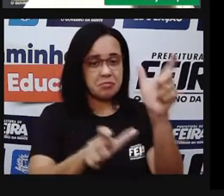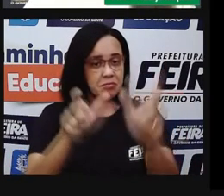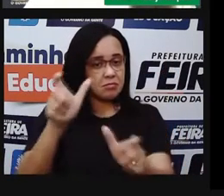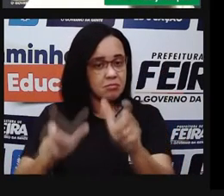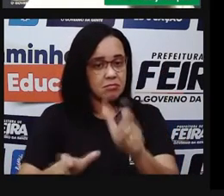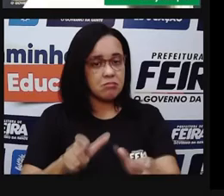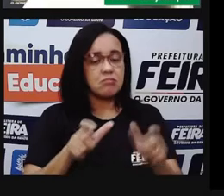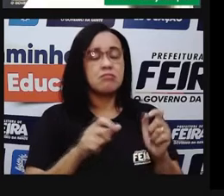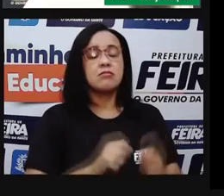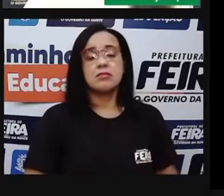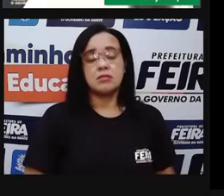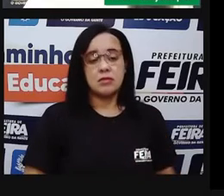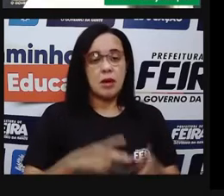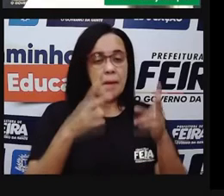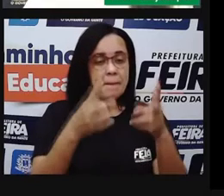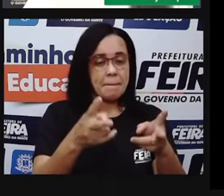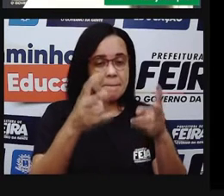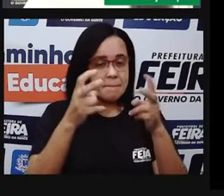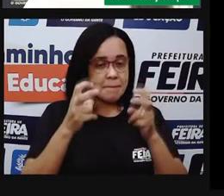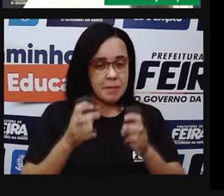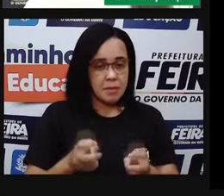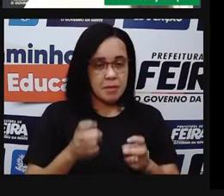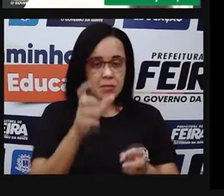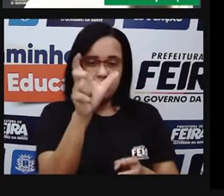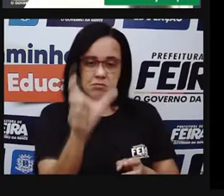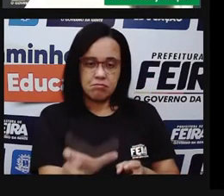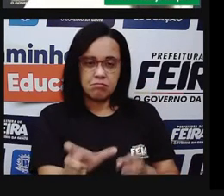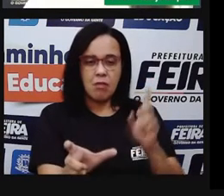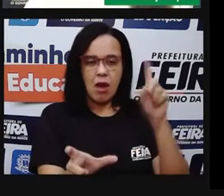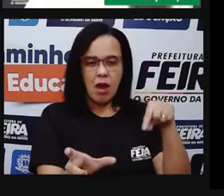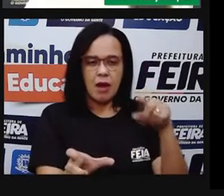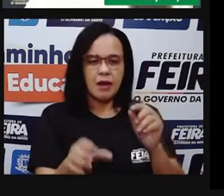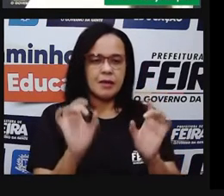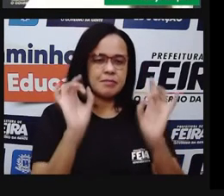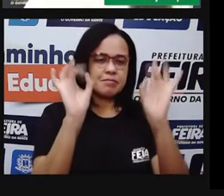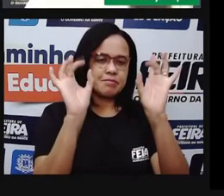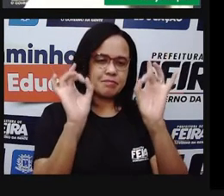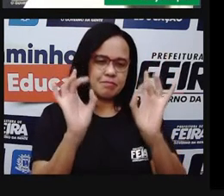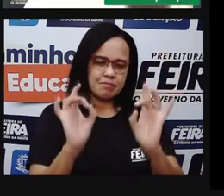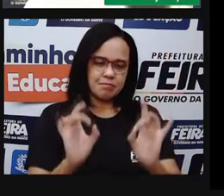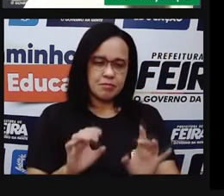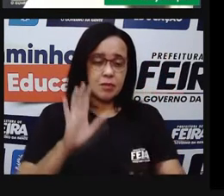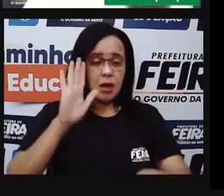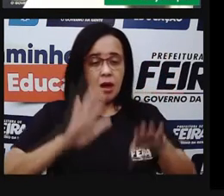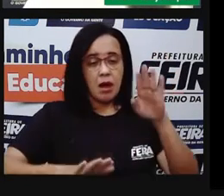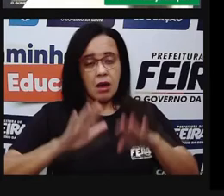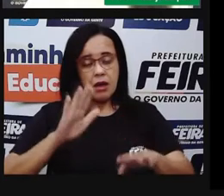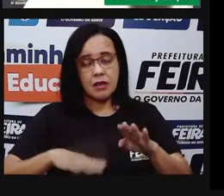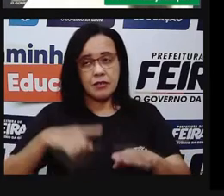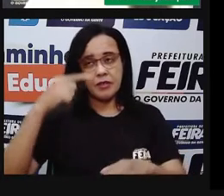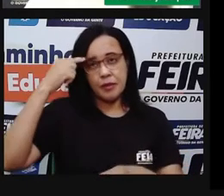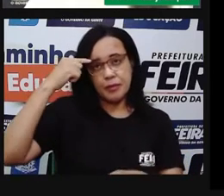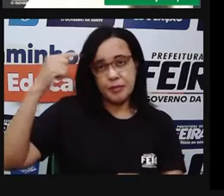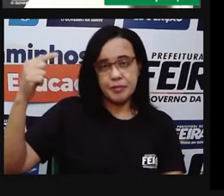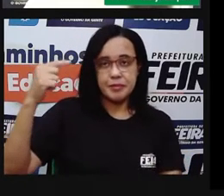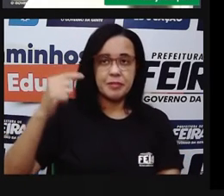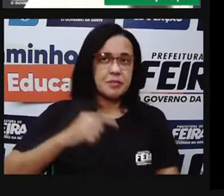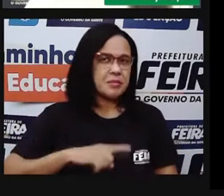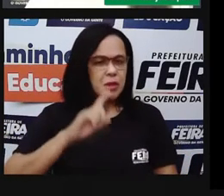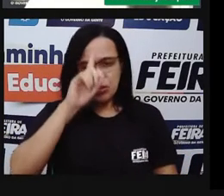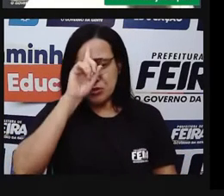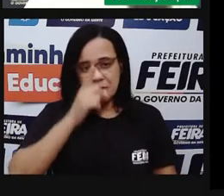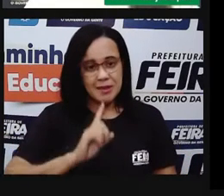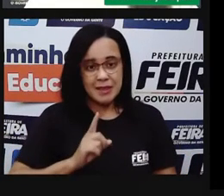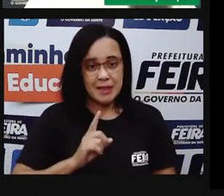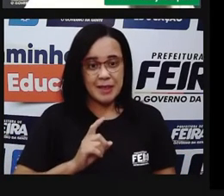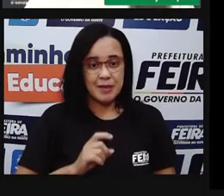é especial para mim. Às vezes a gente não imagina o quanto a gente é especial na vida de algumas pessoas, na vida do outro. Né?